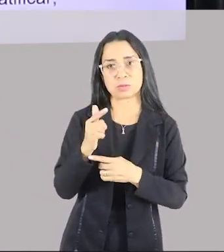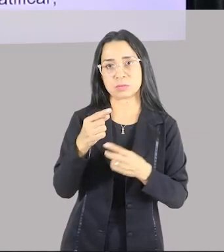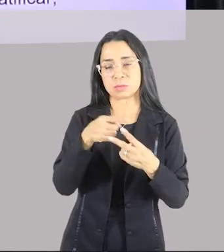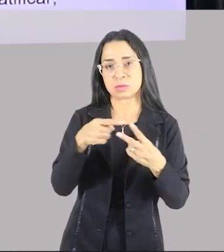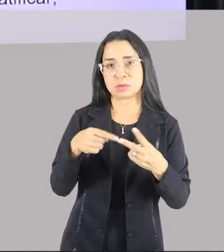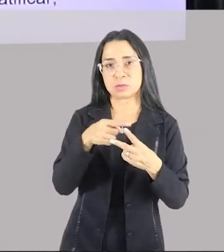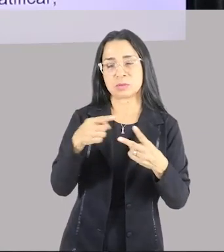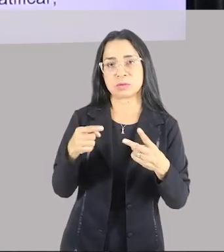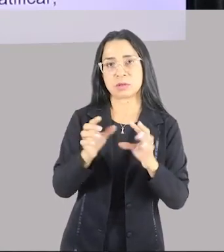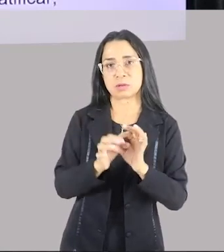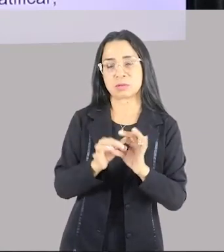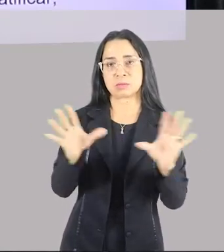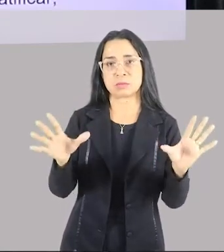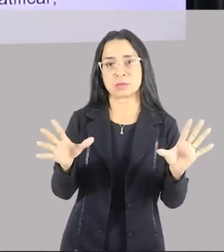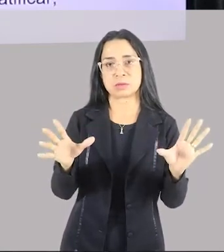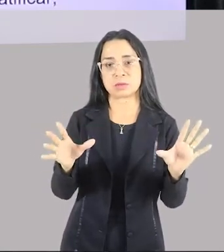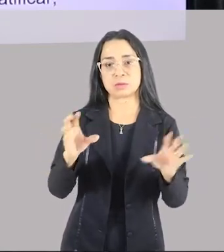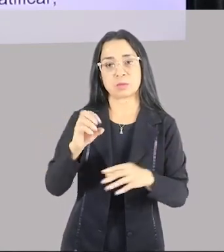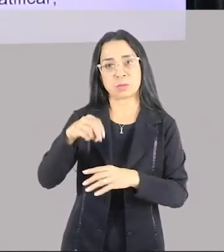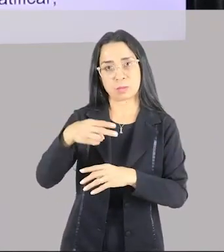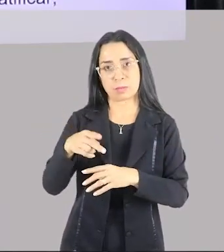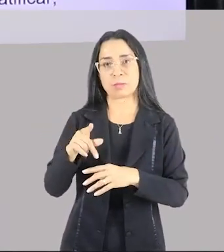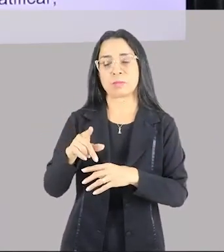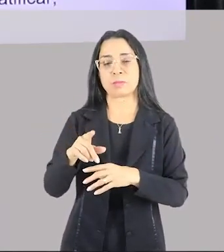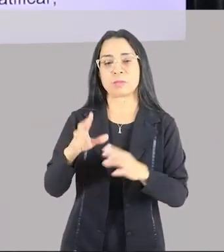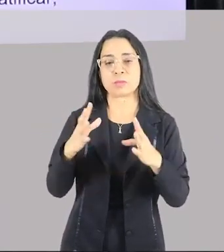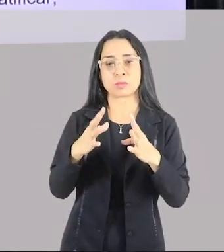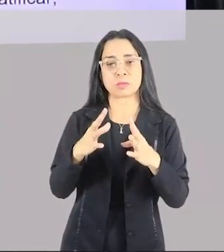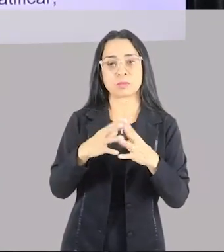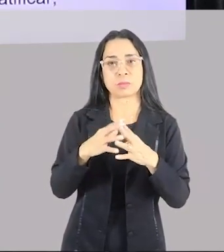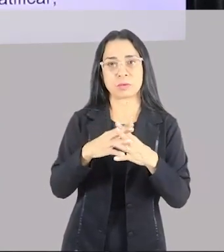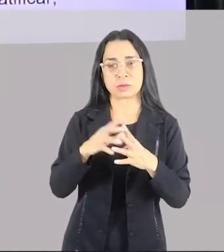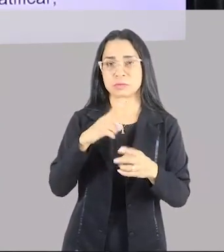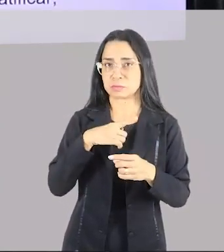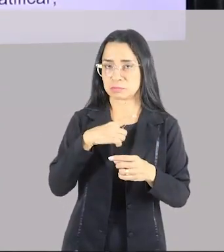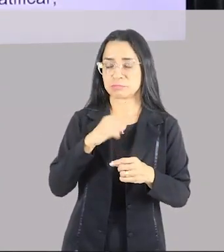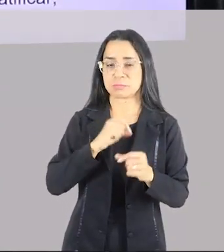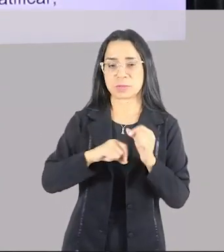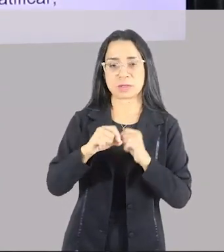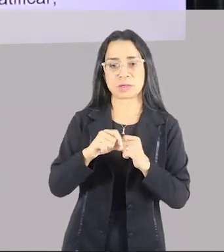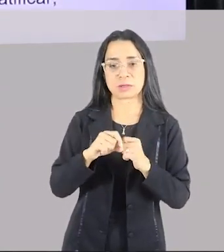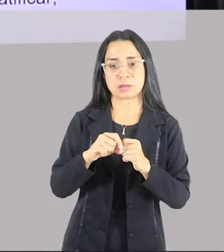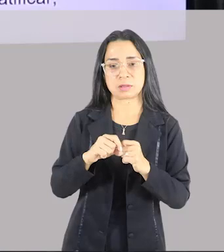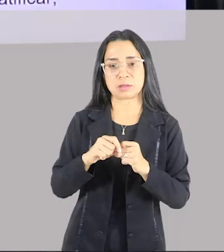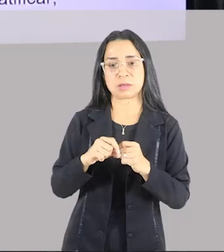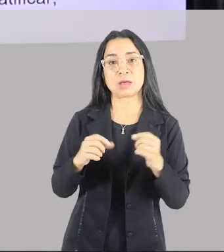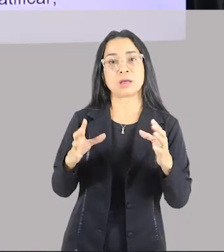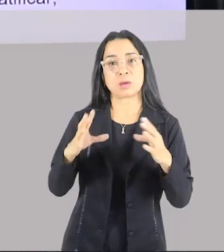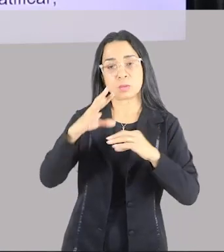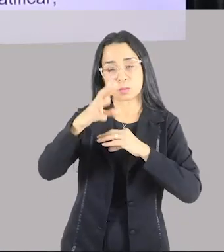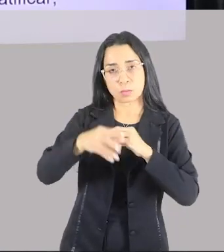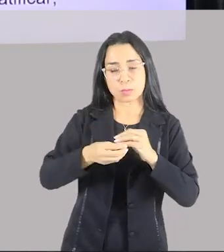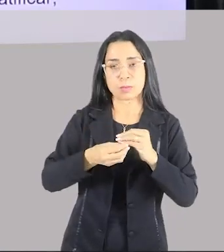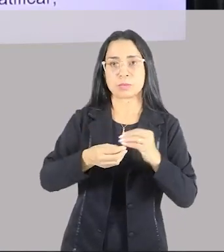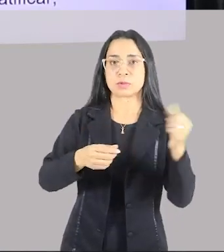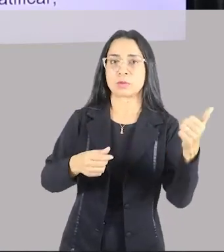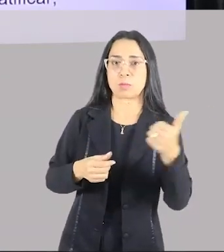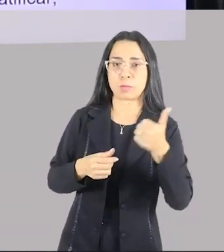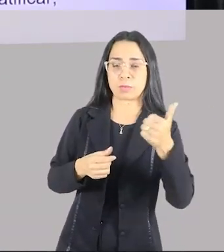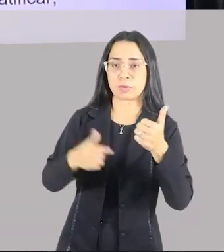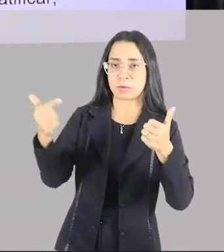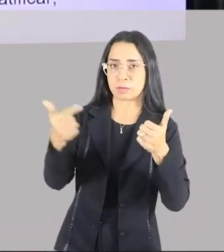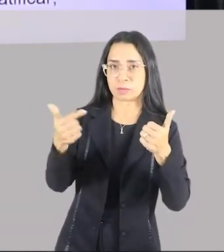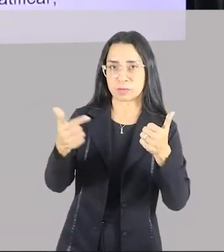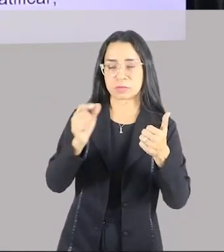independentes. No complexo eu tenho esses dois atos independentes. Aqui no composto, não. Eu tenho o primeiro ato e o segundo ato vai